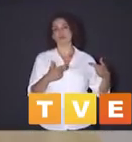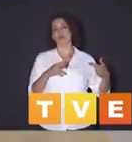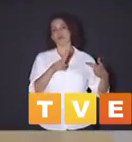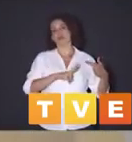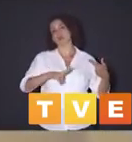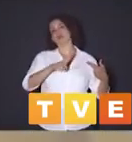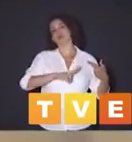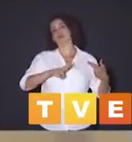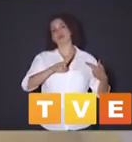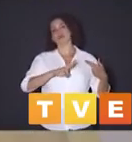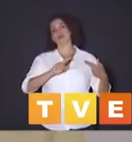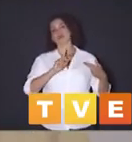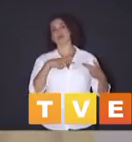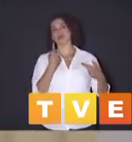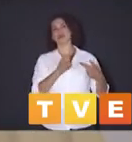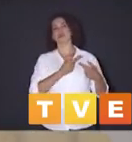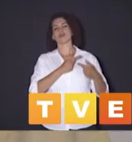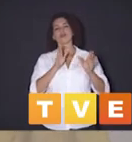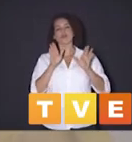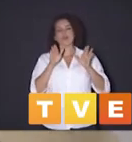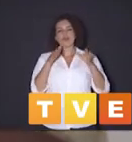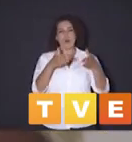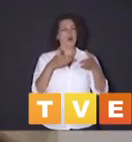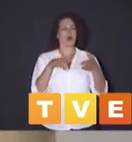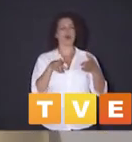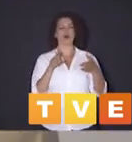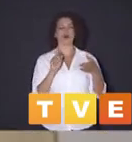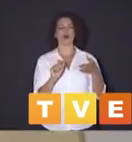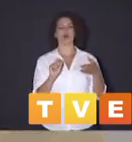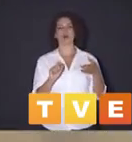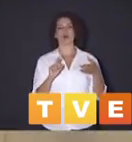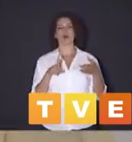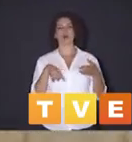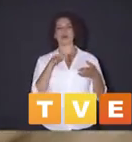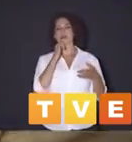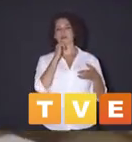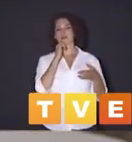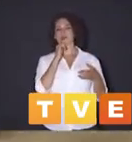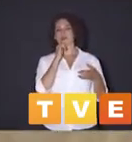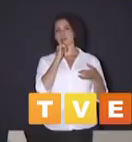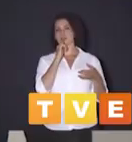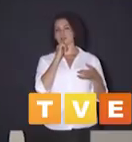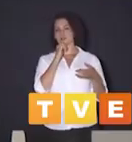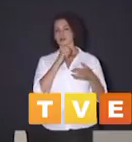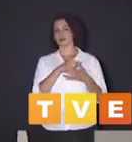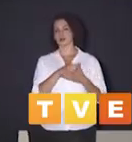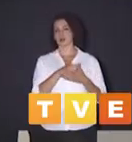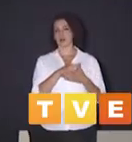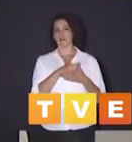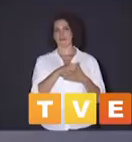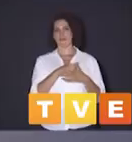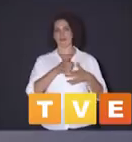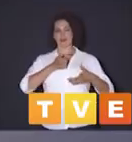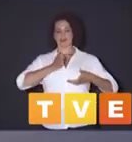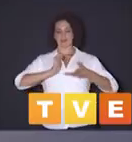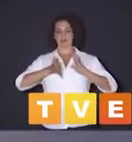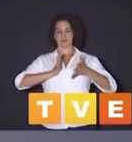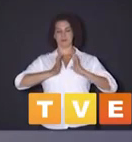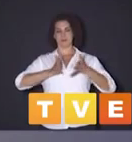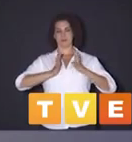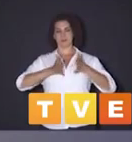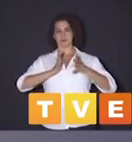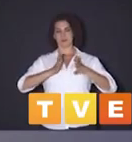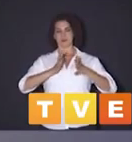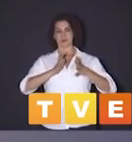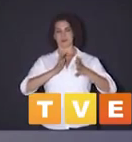que a gente vá dando um foco é por exemplo é processamento de língua de sinais tentar